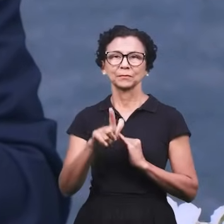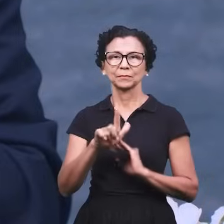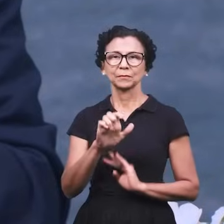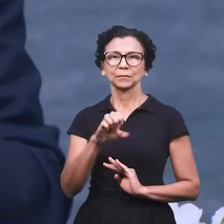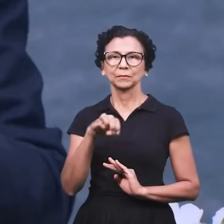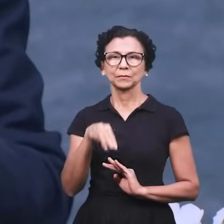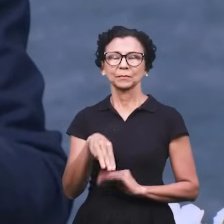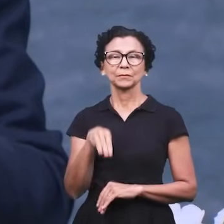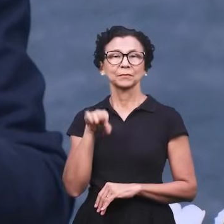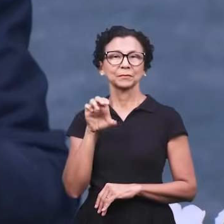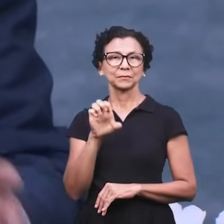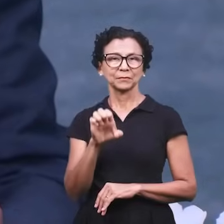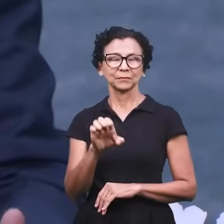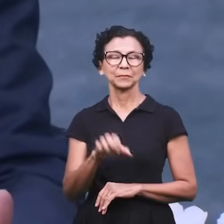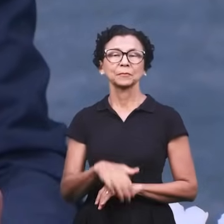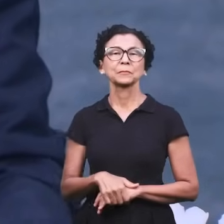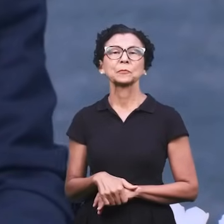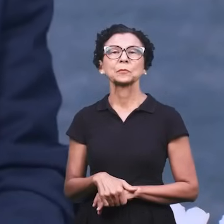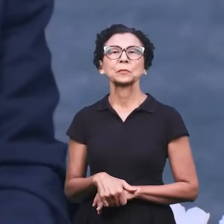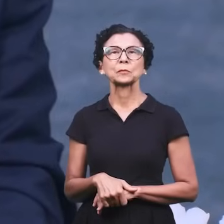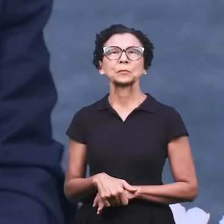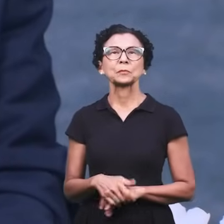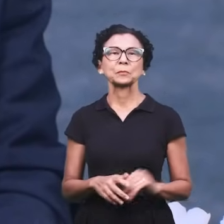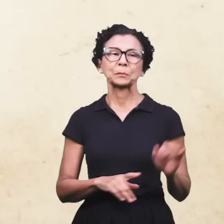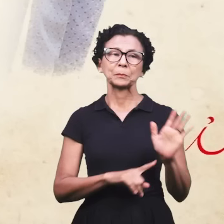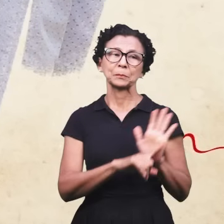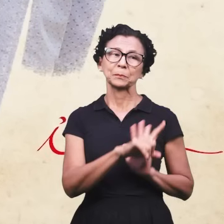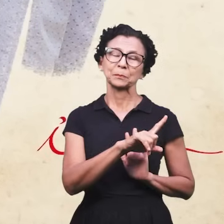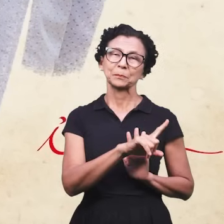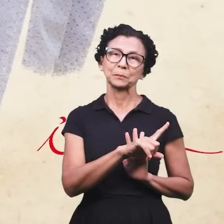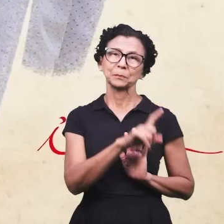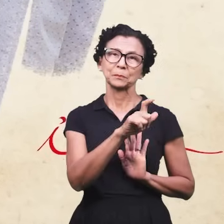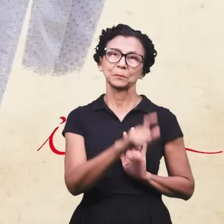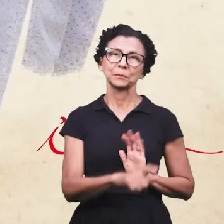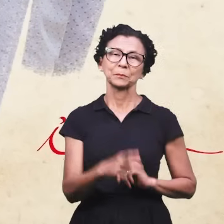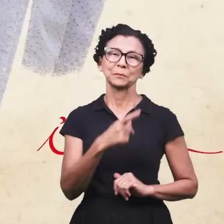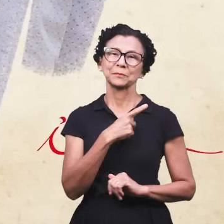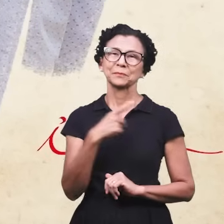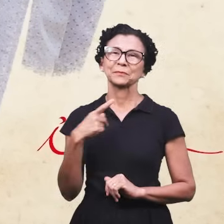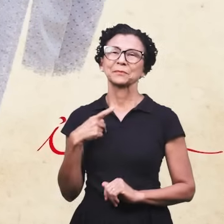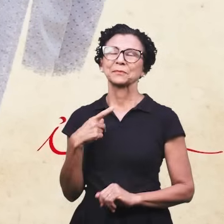uma pergunta que dirigimos ao pastor Diniz.